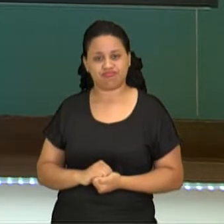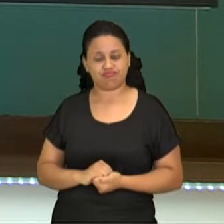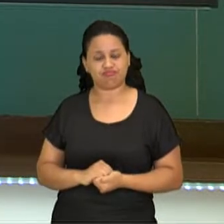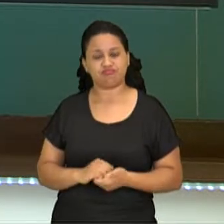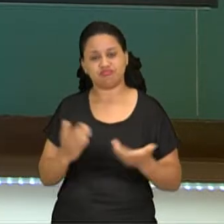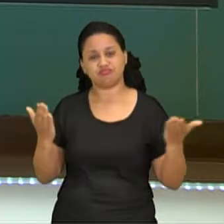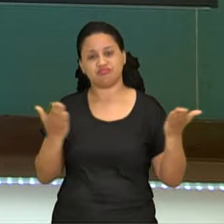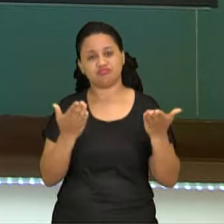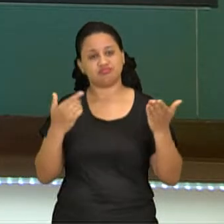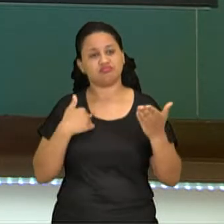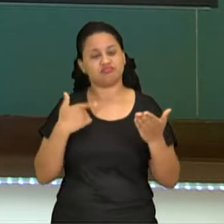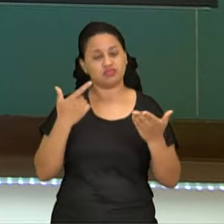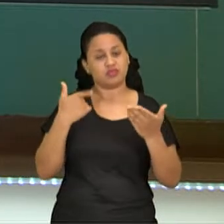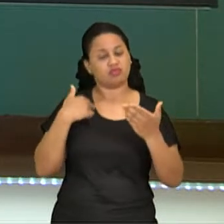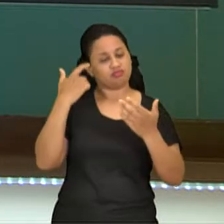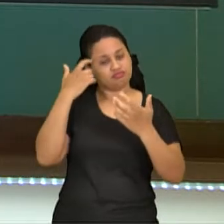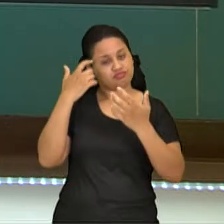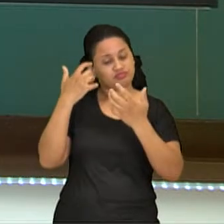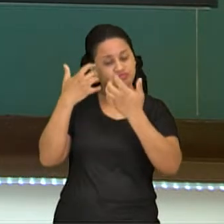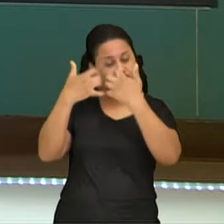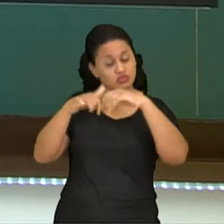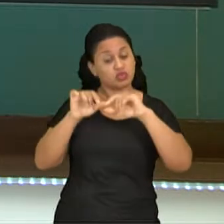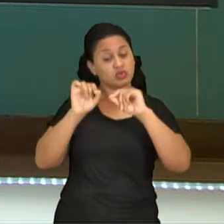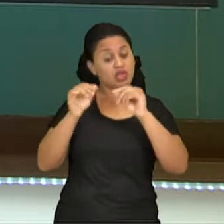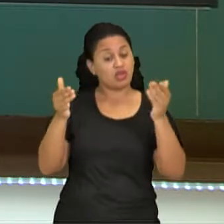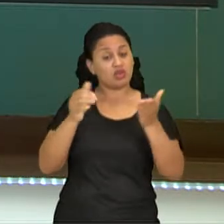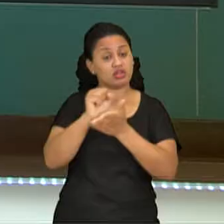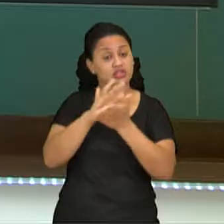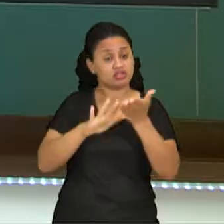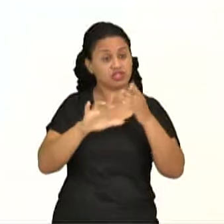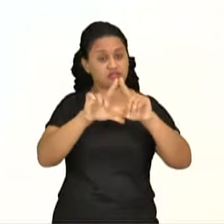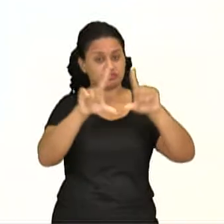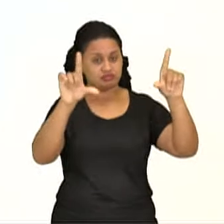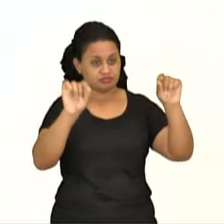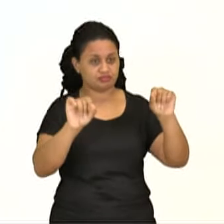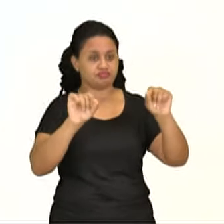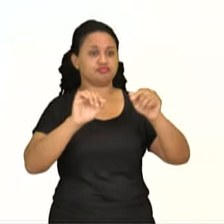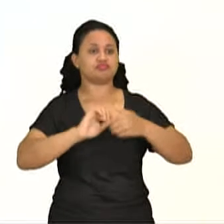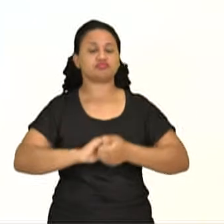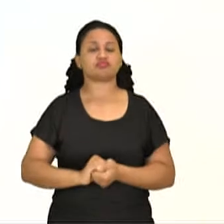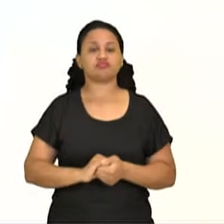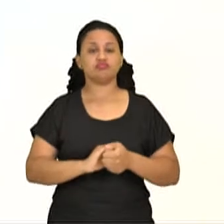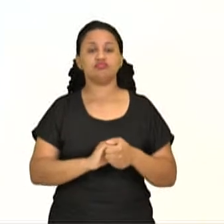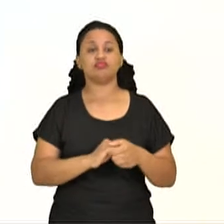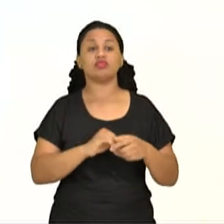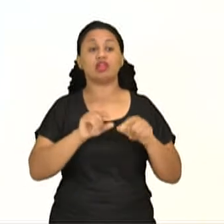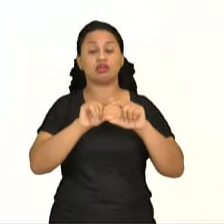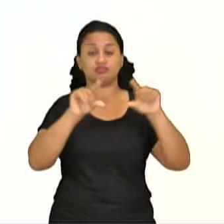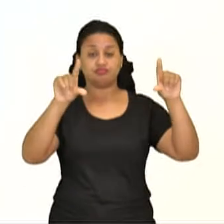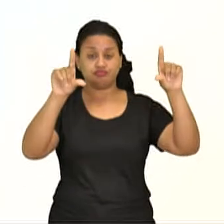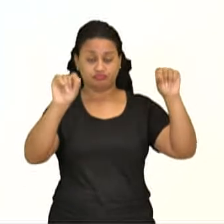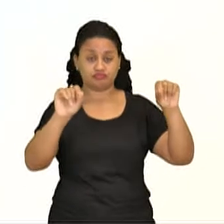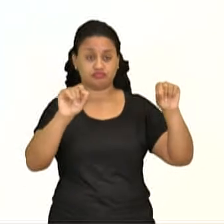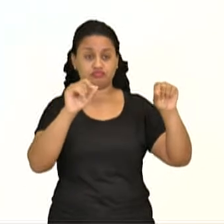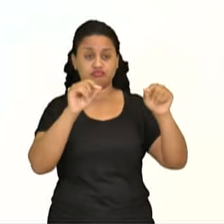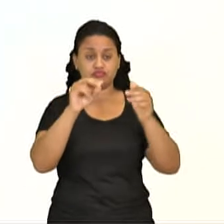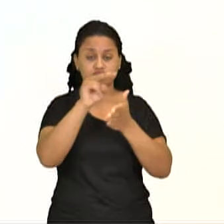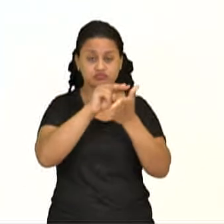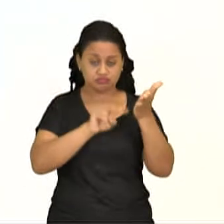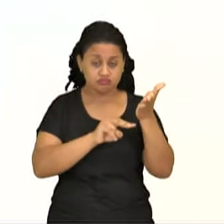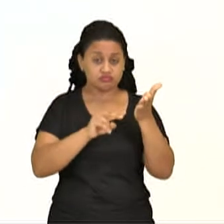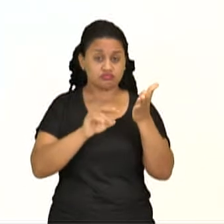Vamos então à reflexão da primeira atividade sobre esse fragmento que nós lemos. Nesse trecho do